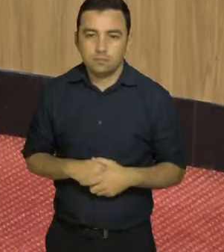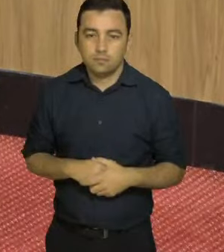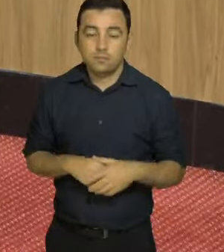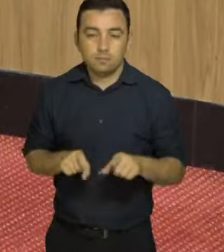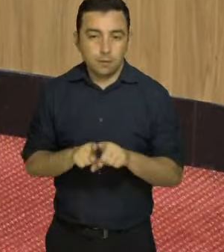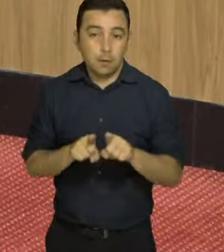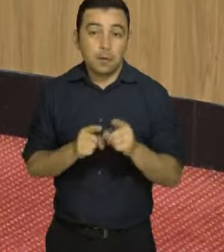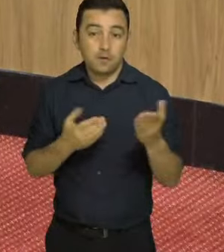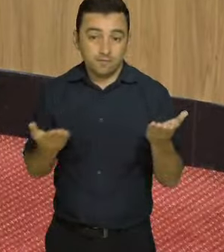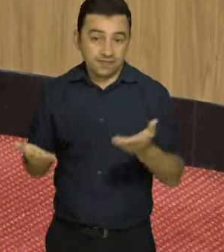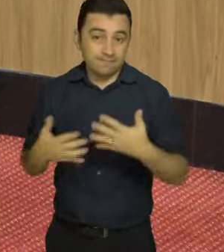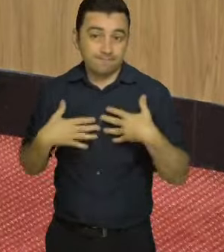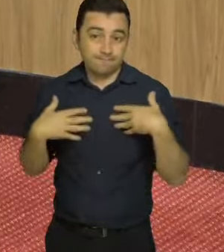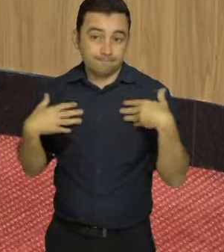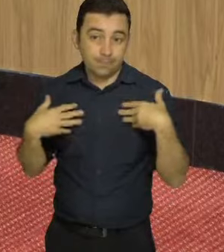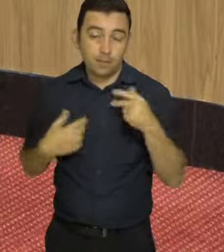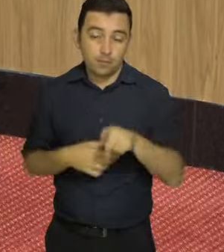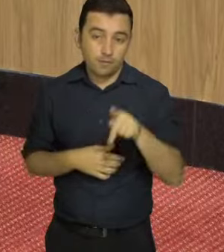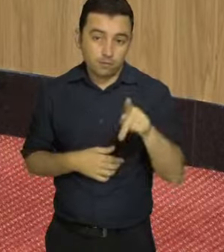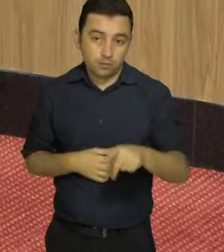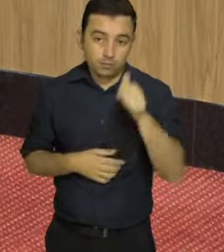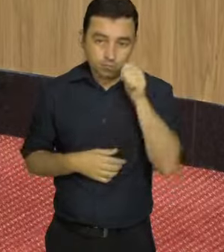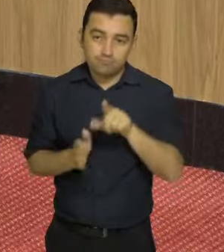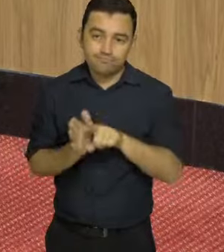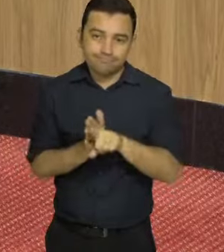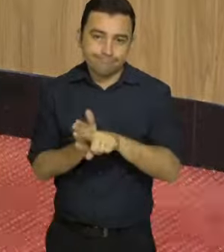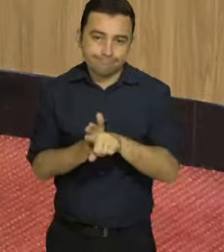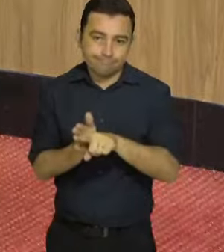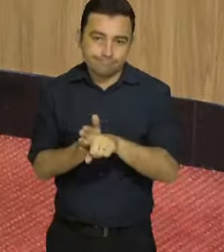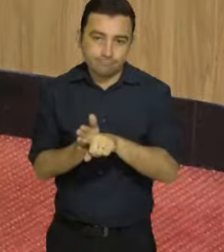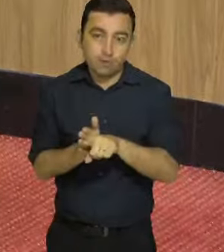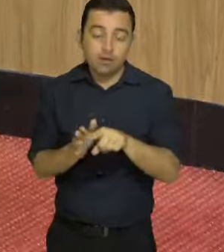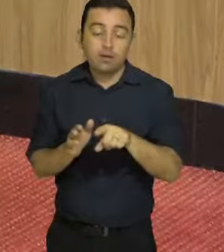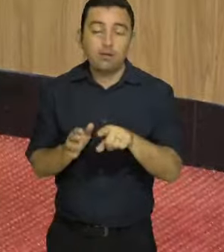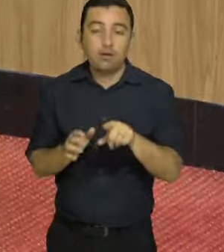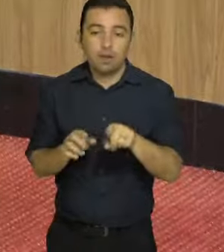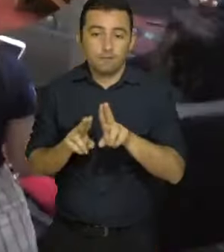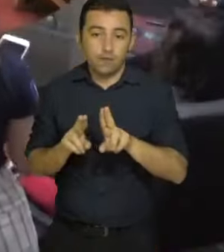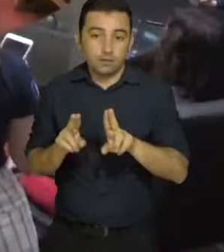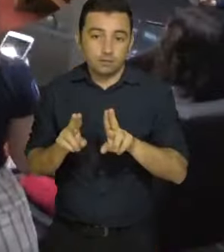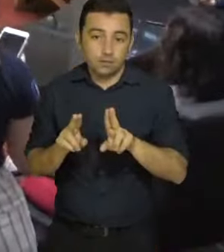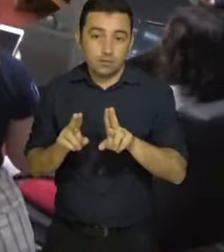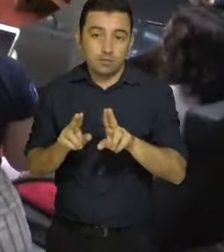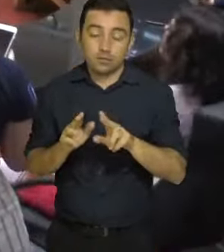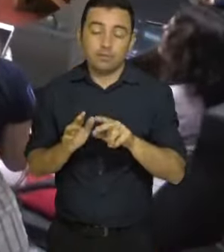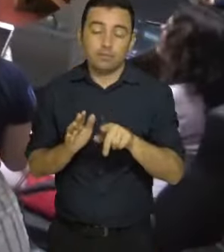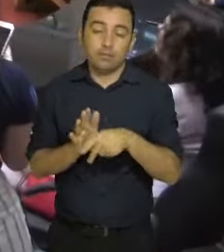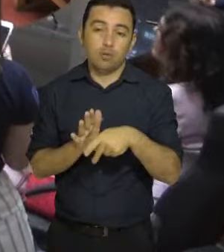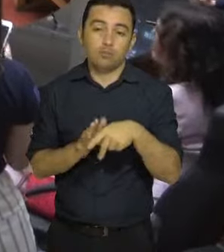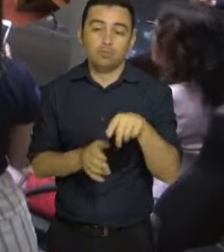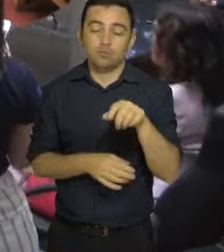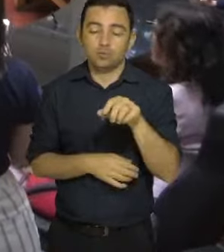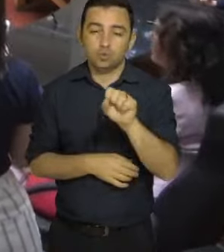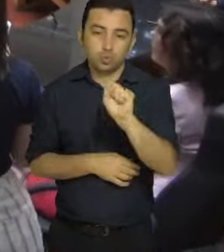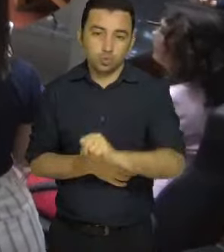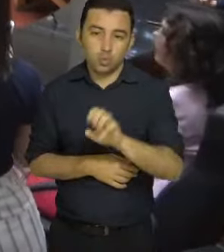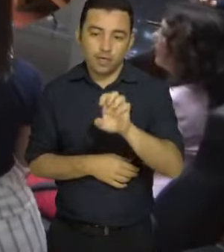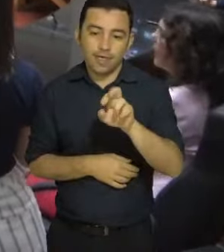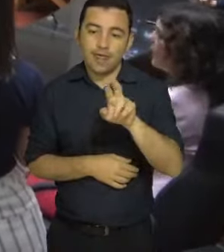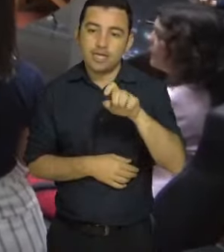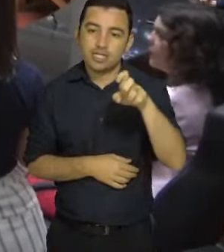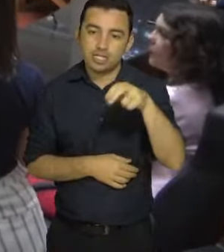Convidamos para receber a homenagem à professora e pesquisadora da Universidade Federal da Fronteira Sul, campus Erechim,